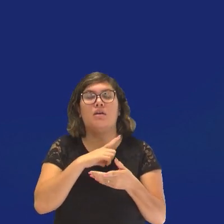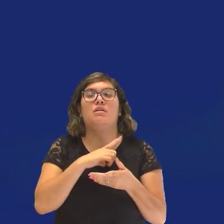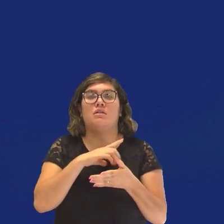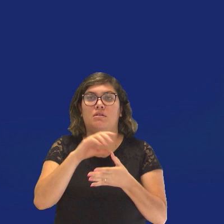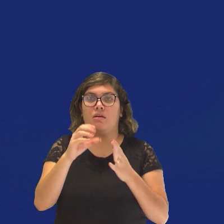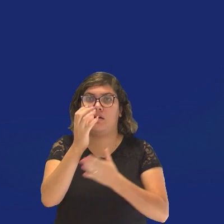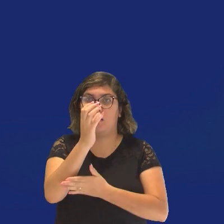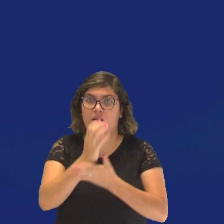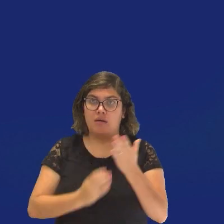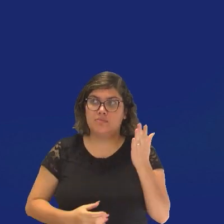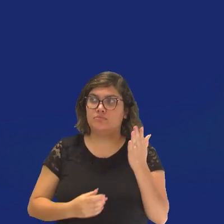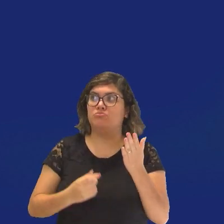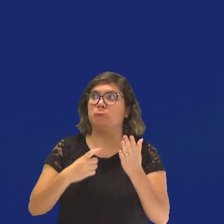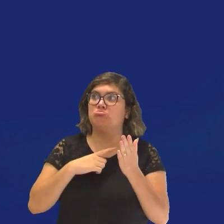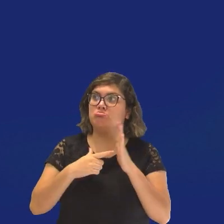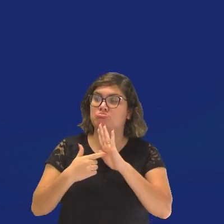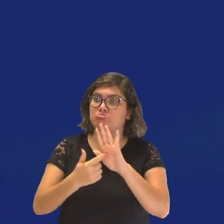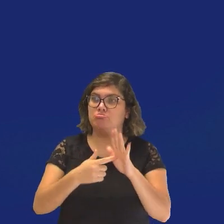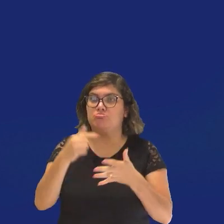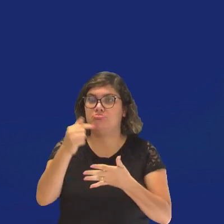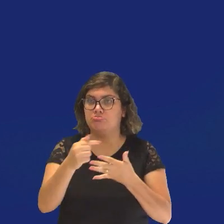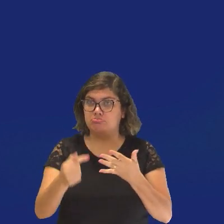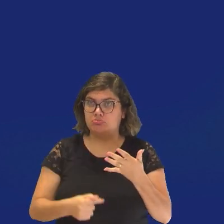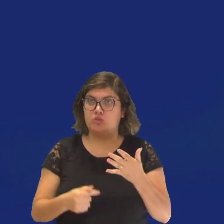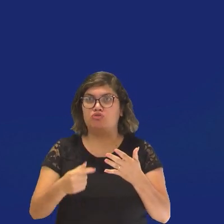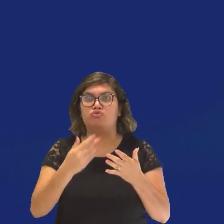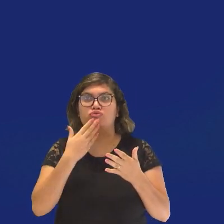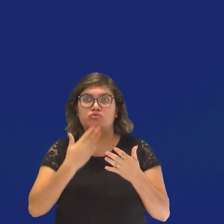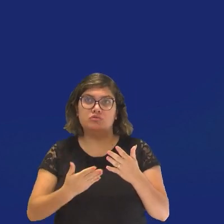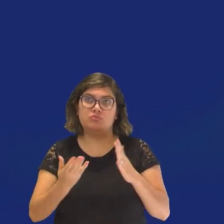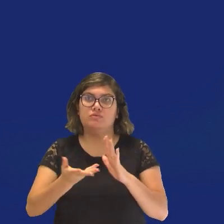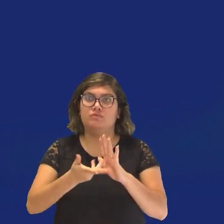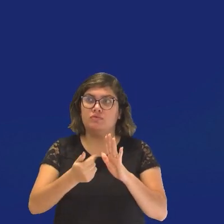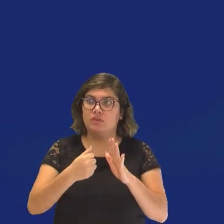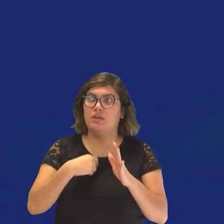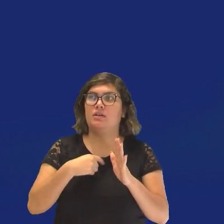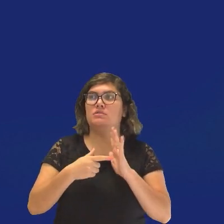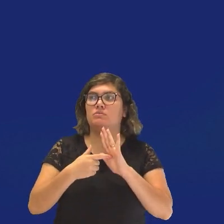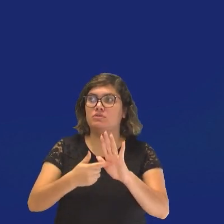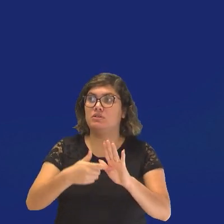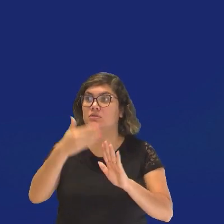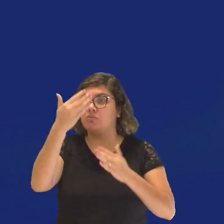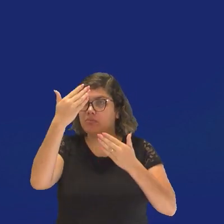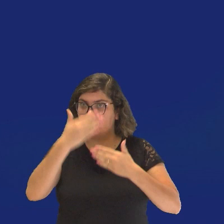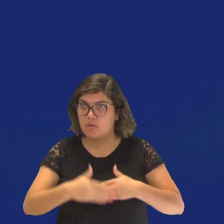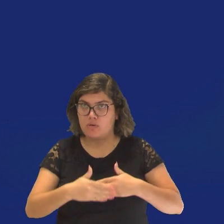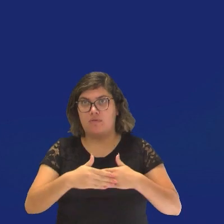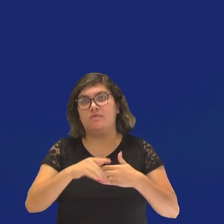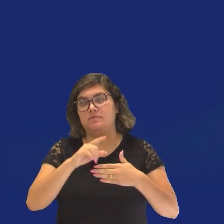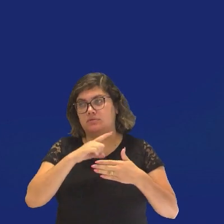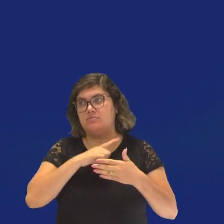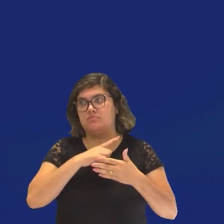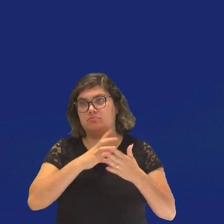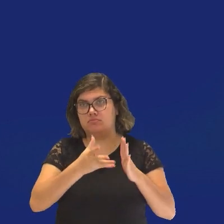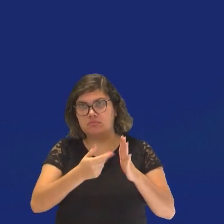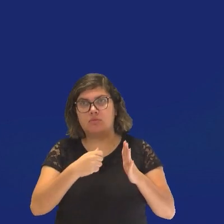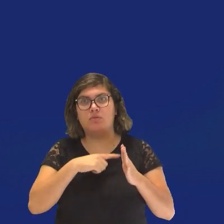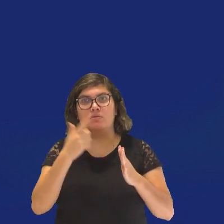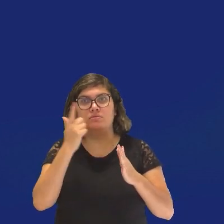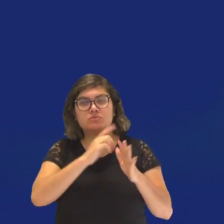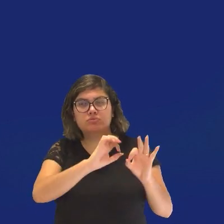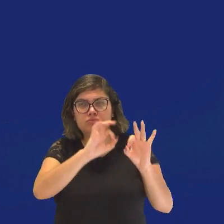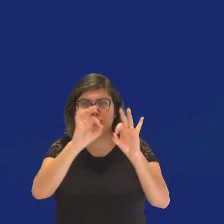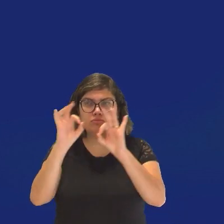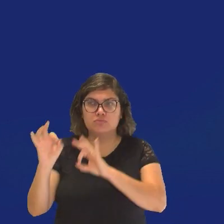avaliações, a criação de indicadores de fluência, a aplicação de testes de fluência, que são elementos fundamentais para monitorarmos